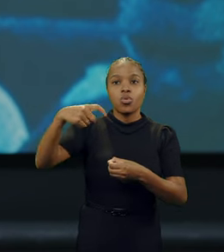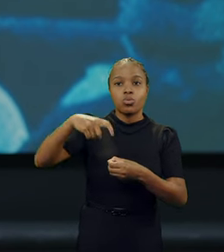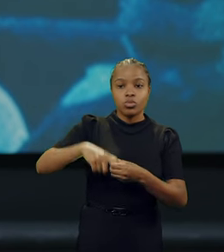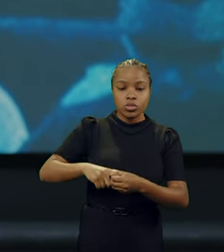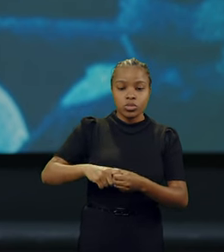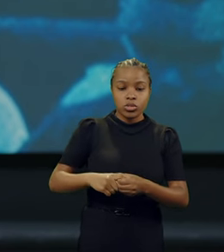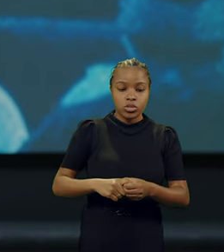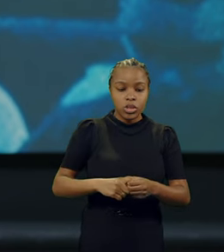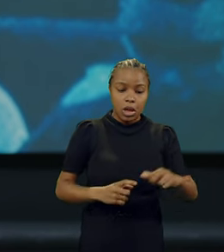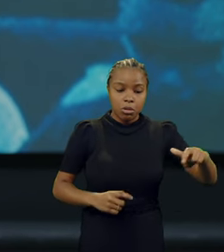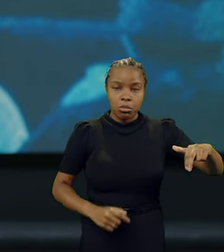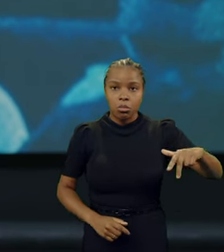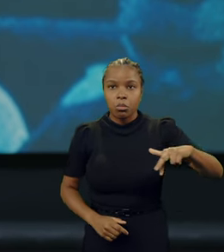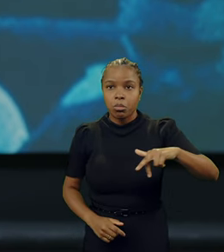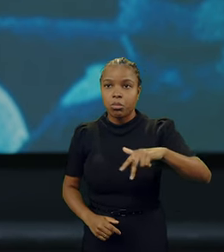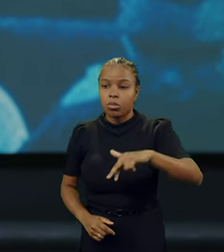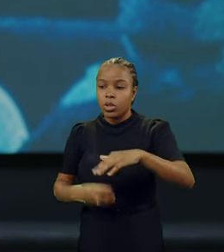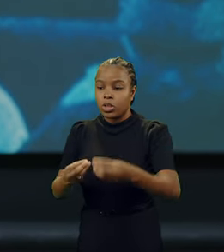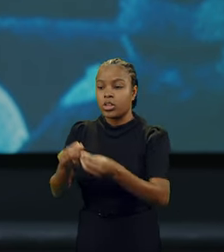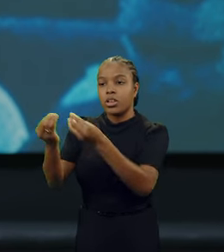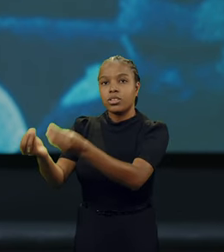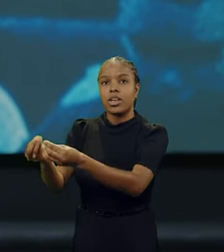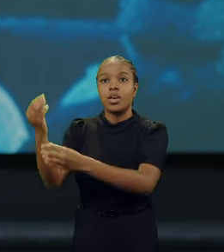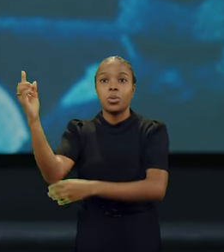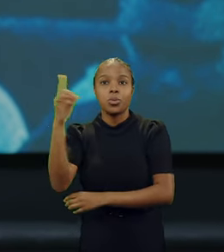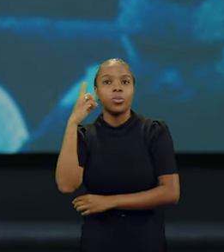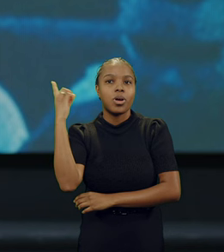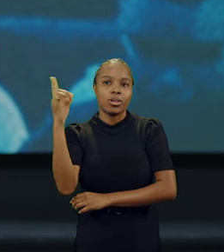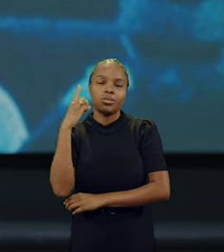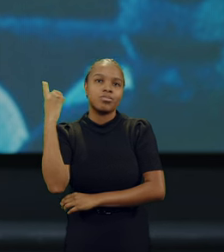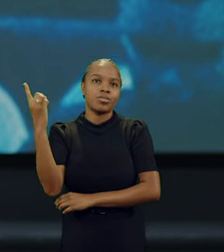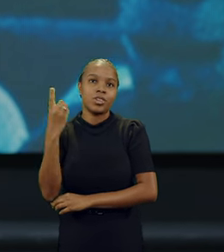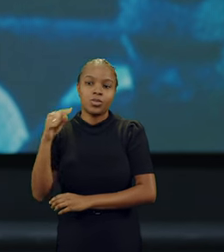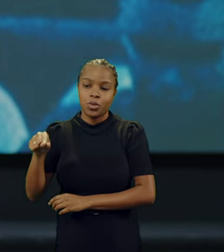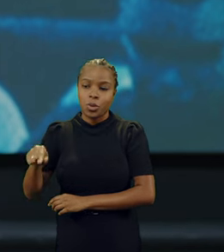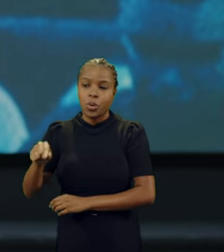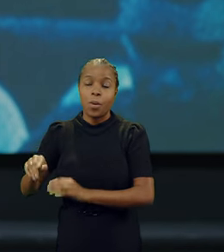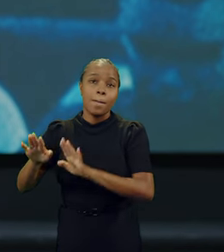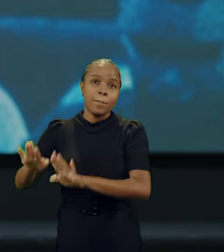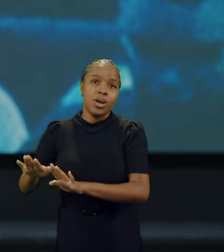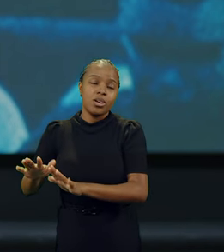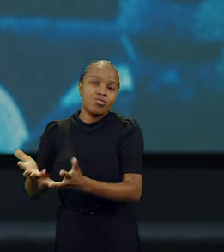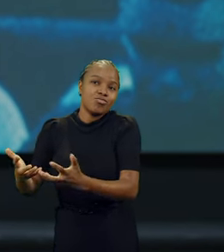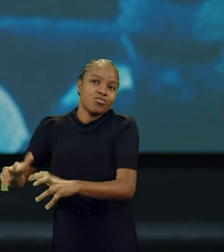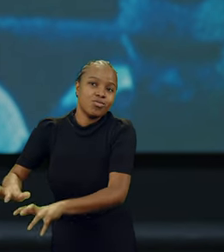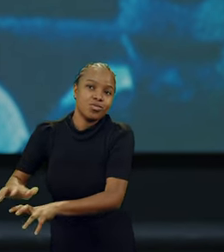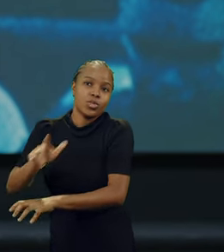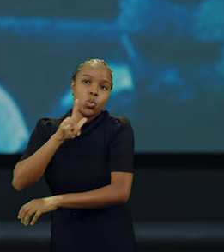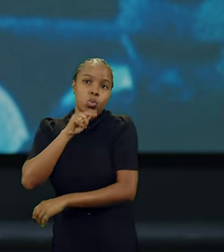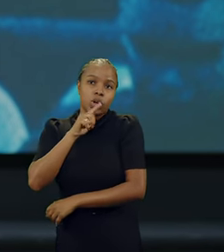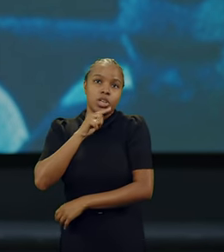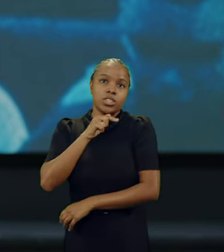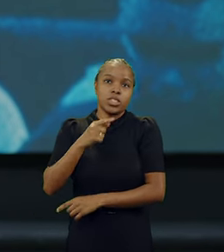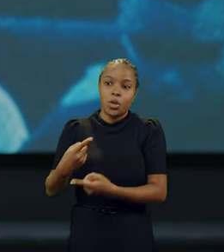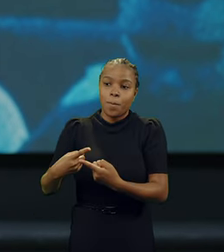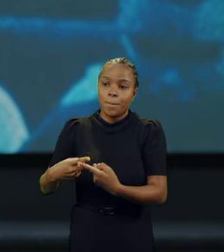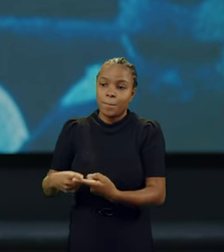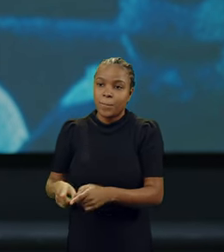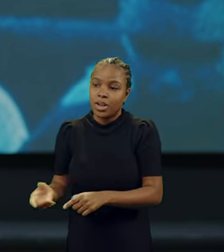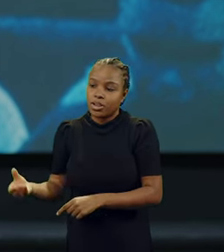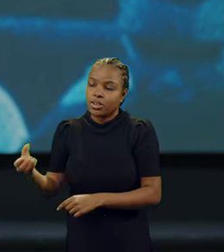trouxeram a Davi, porém ele não a quis beber, mas